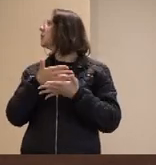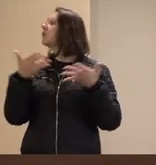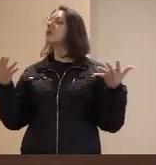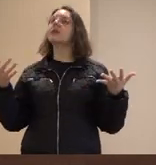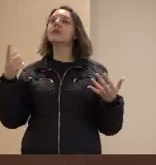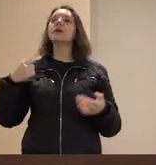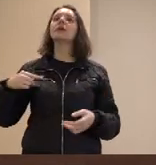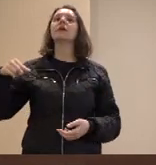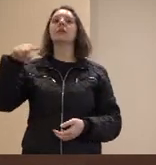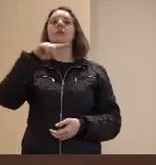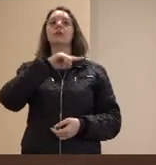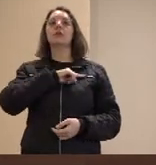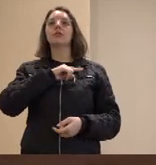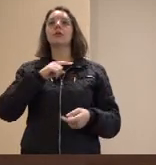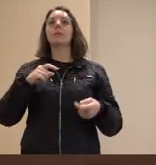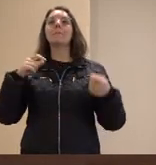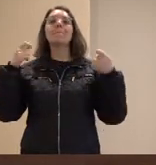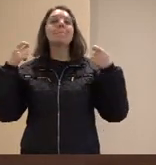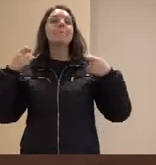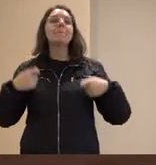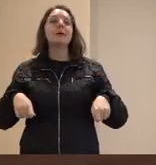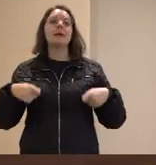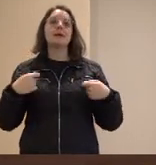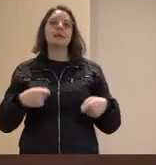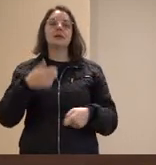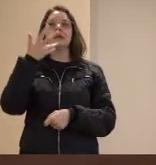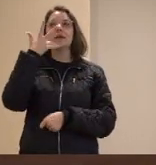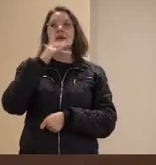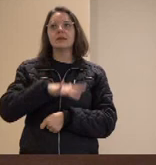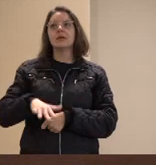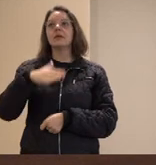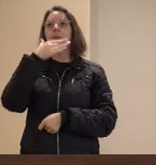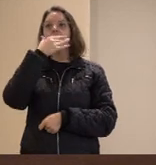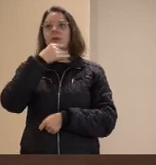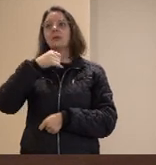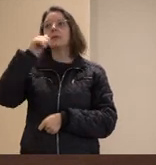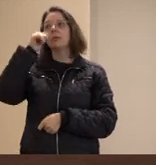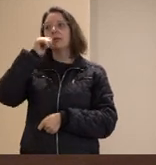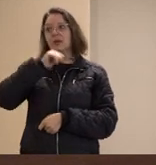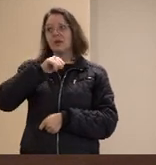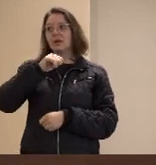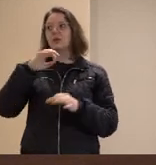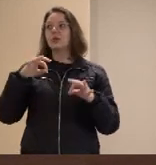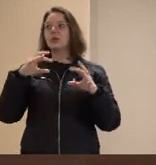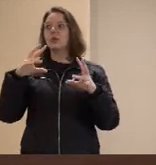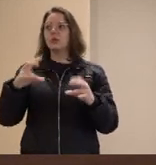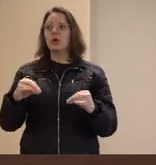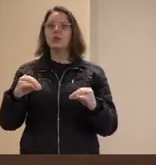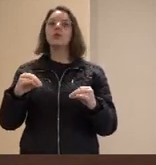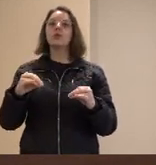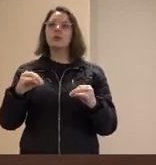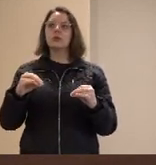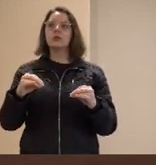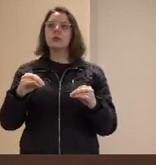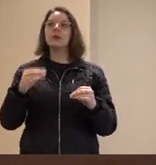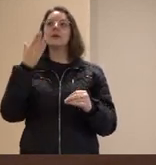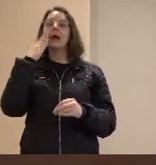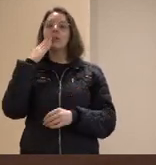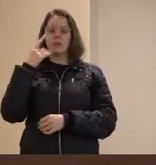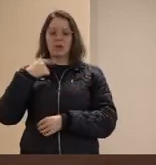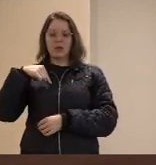nós precisamos que os meninos e meninas encontrem em nós,